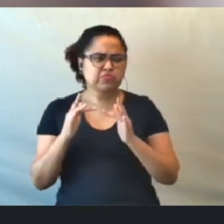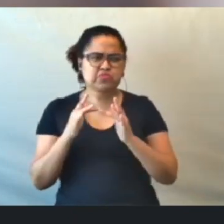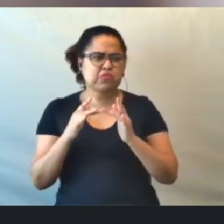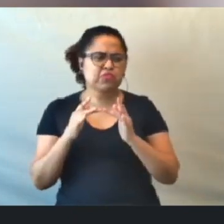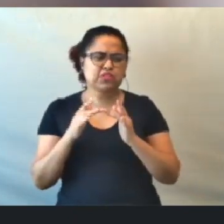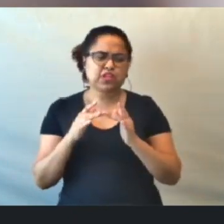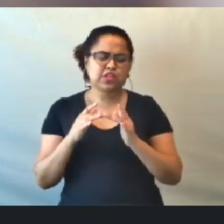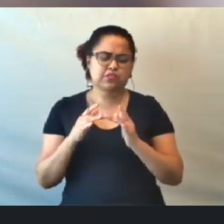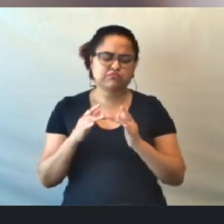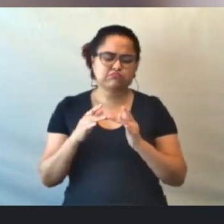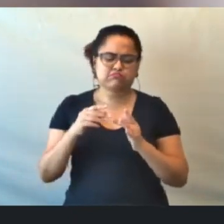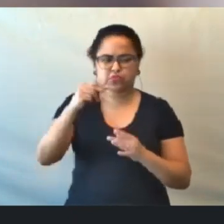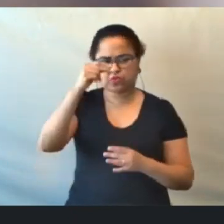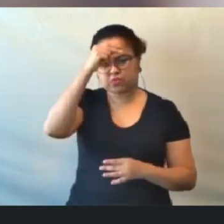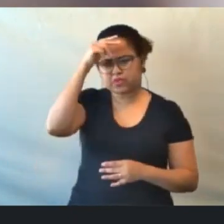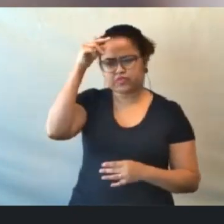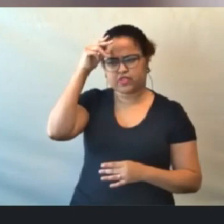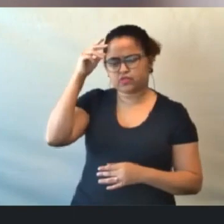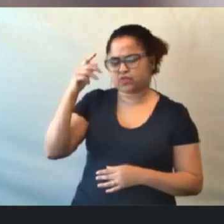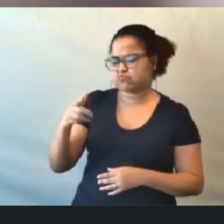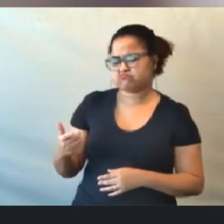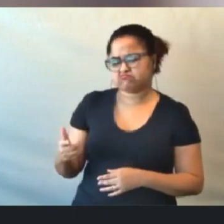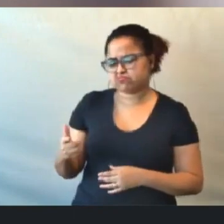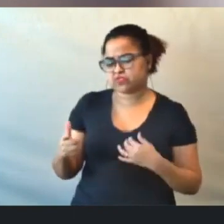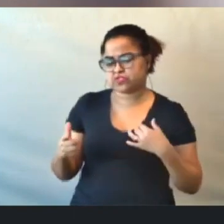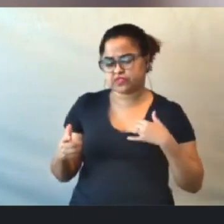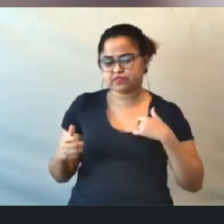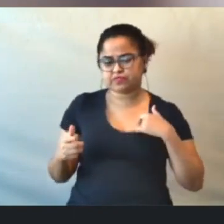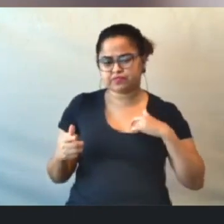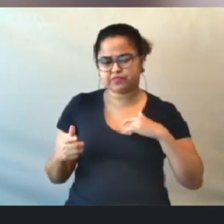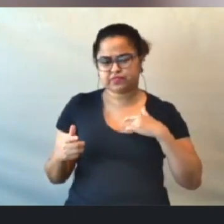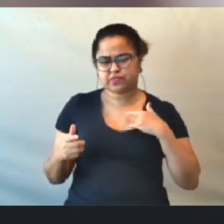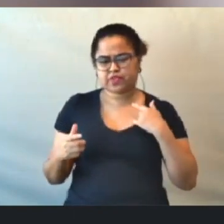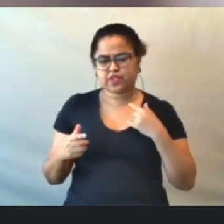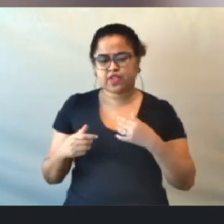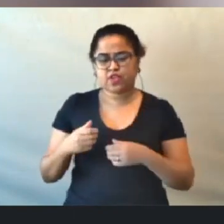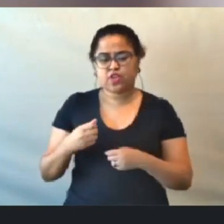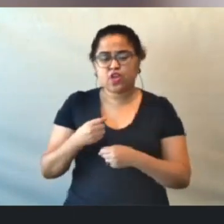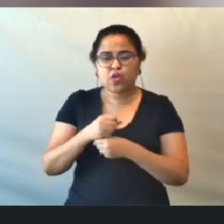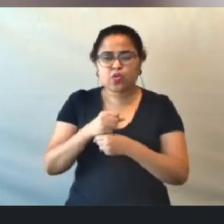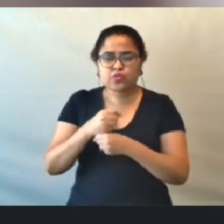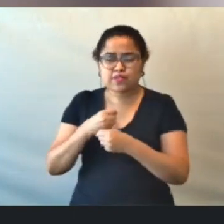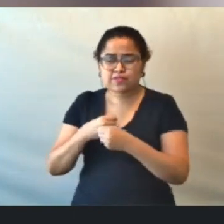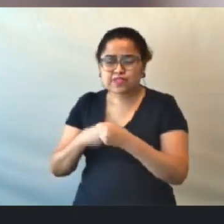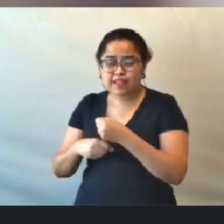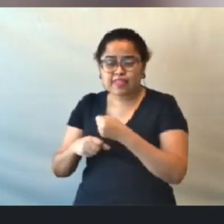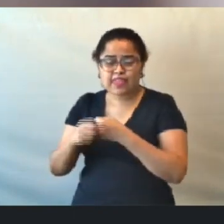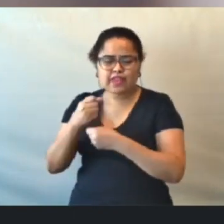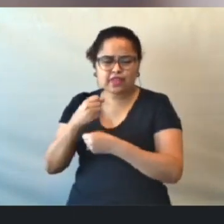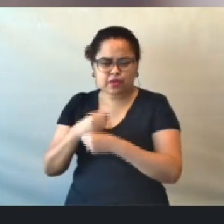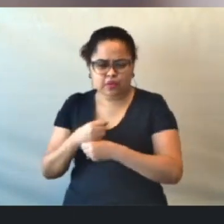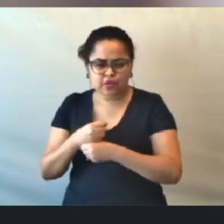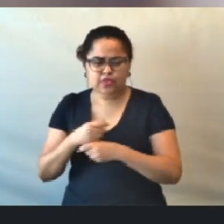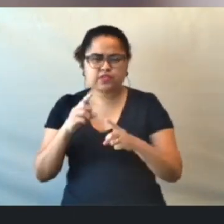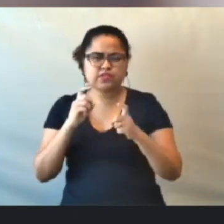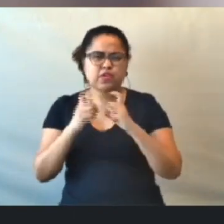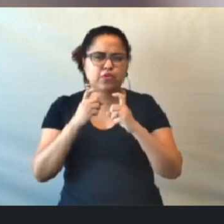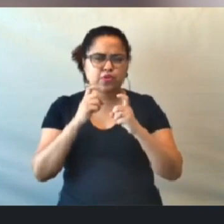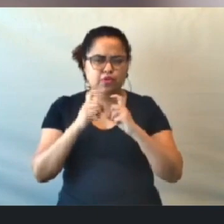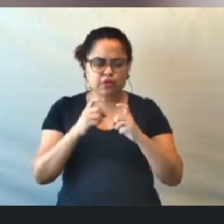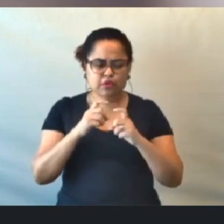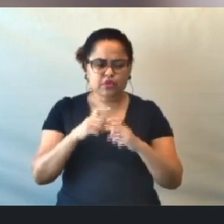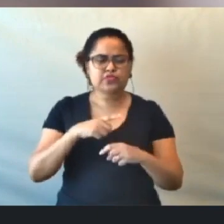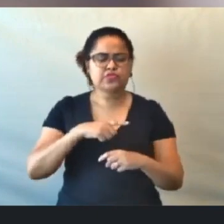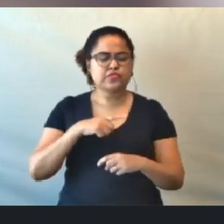no último ano, mas nos anos anteriores, nas reuniões que nós tivemos, sempre foram discutidas, sim,